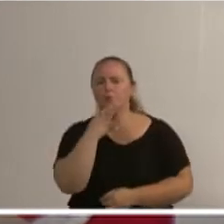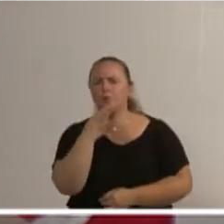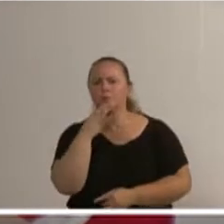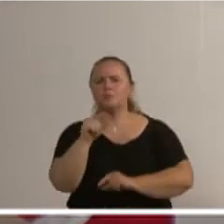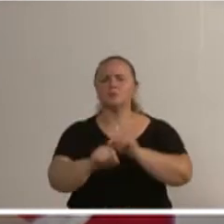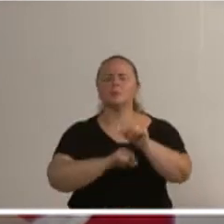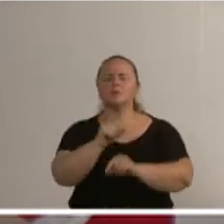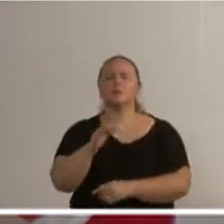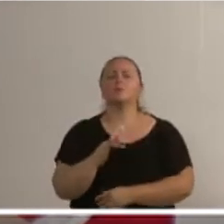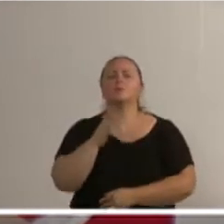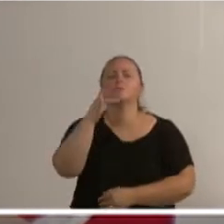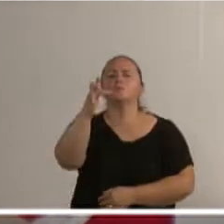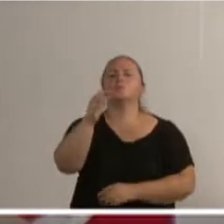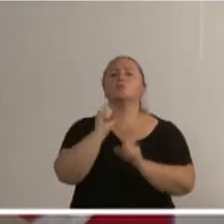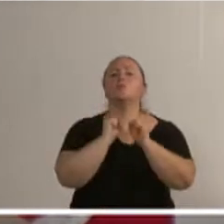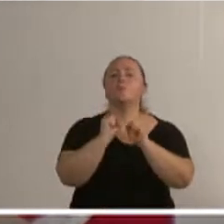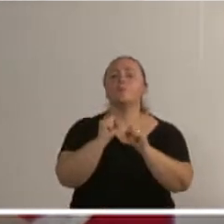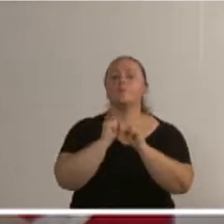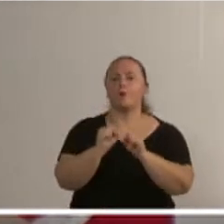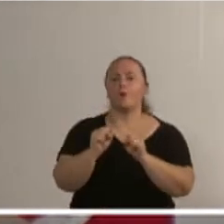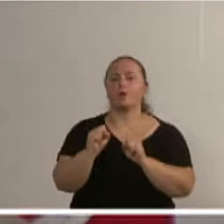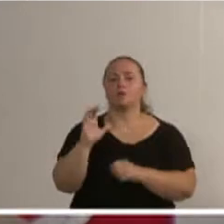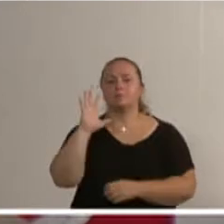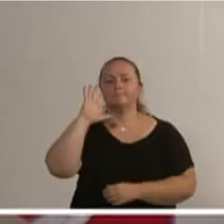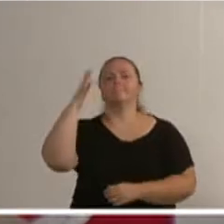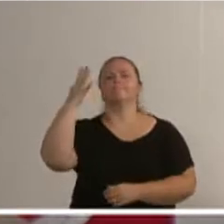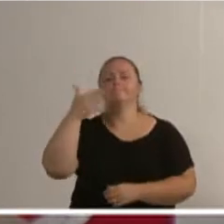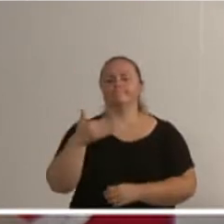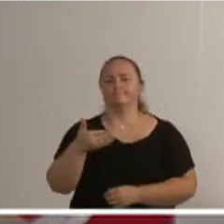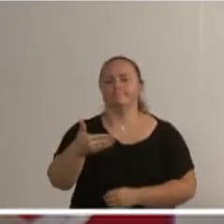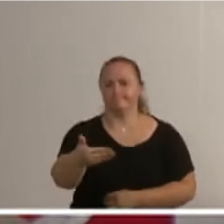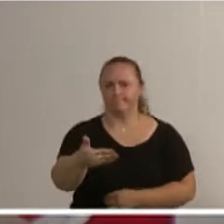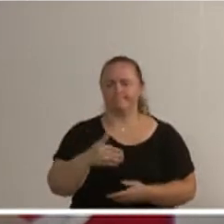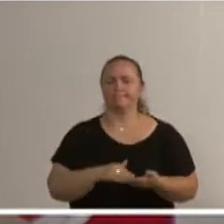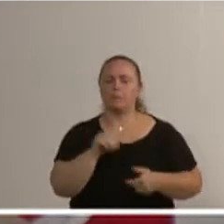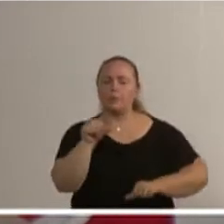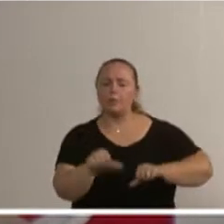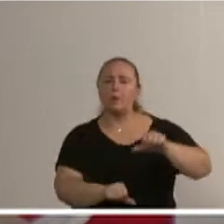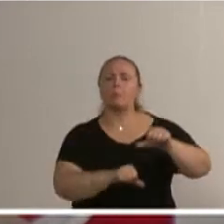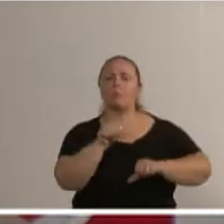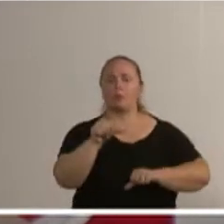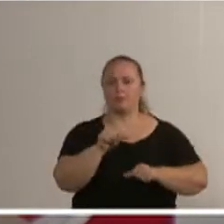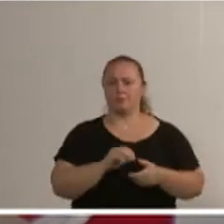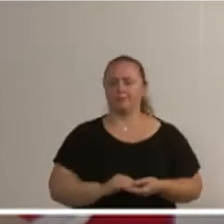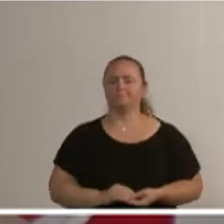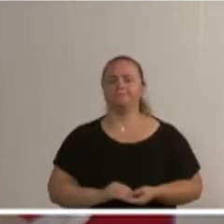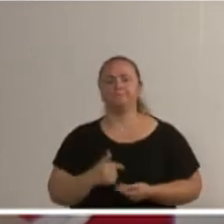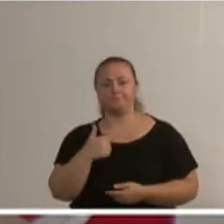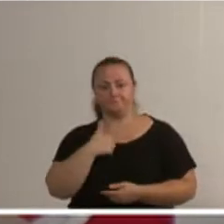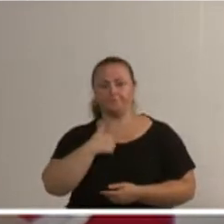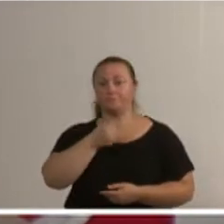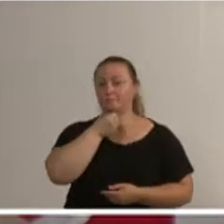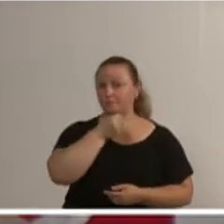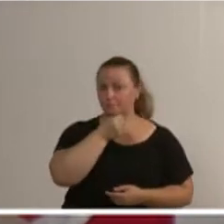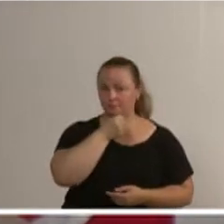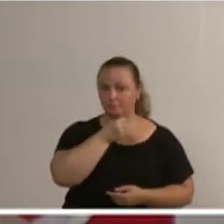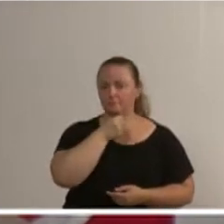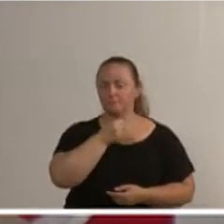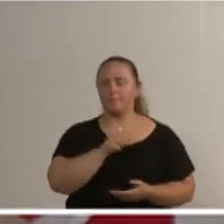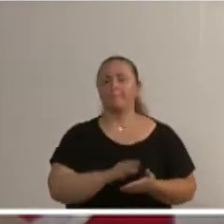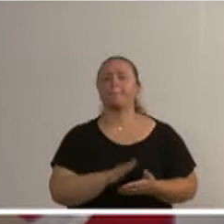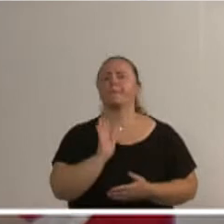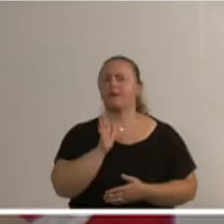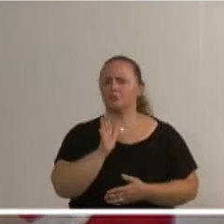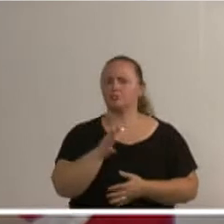vir a acontecer, que nós tenhamos conhecimento do que pode ser mudado. Eu, nas minhas entrevistas,